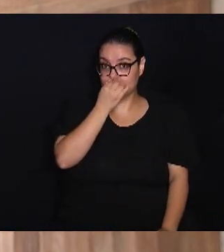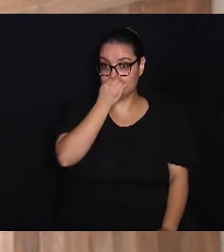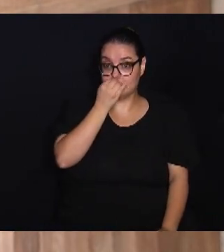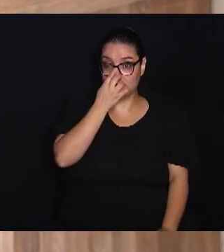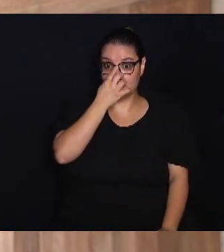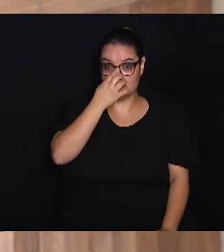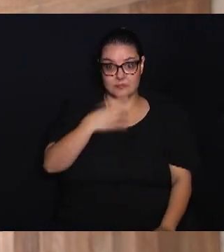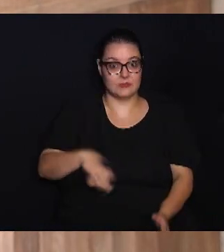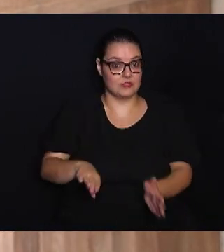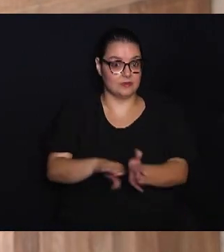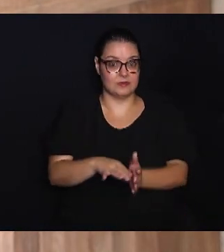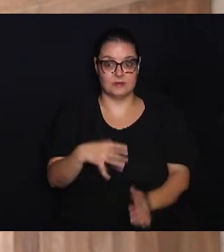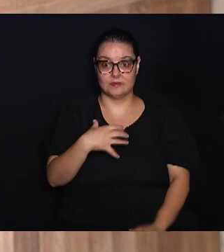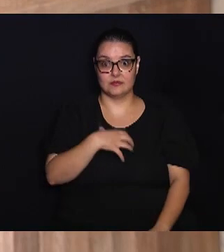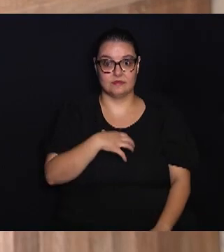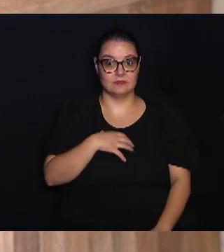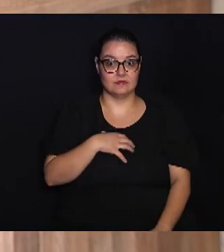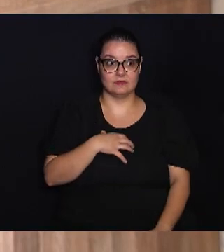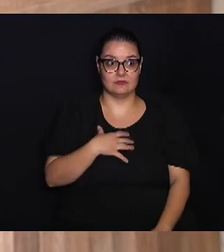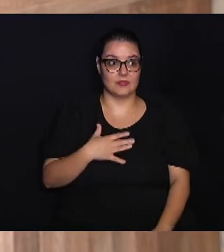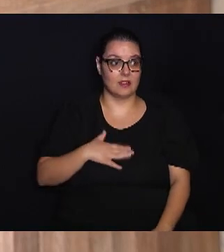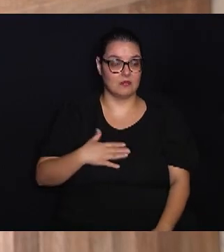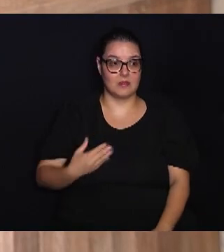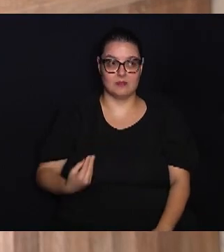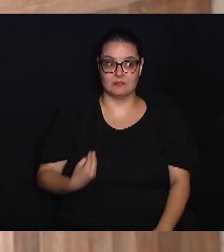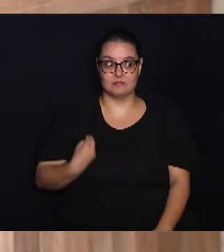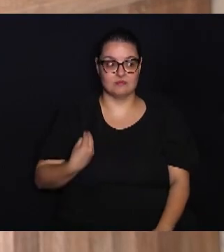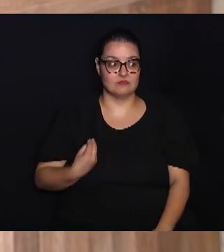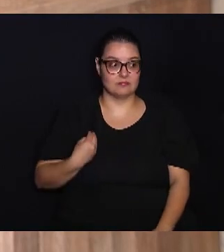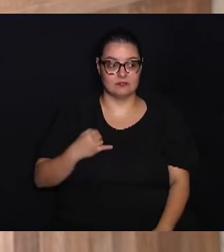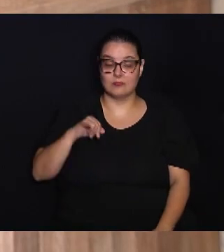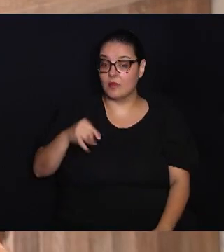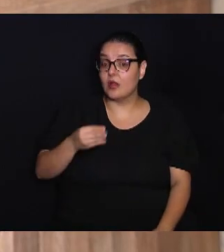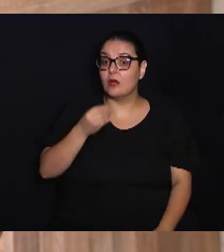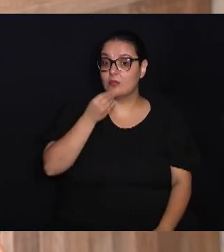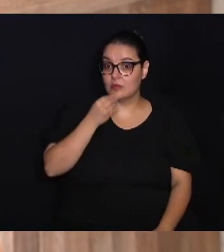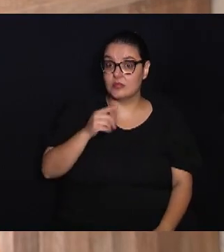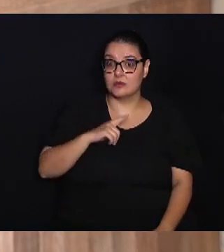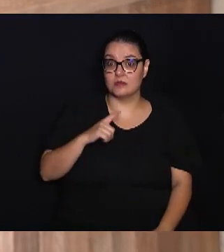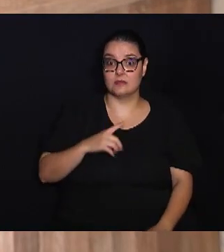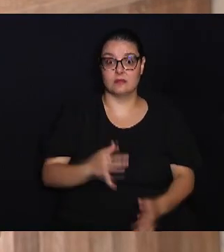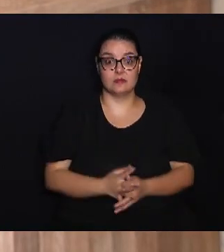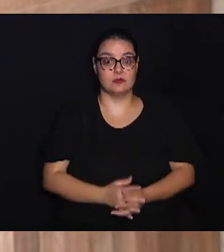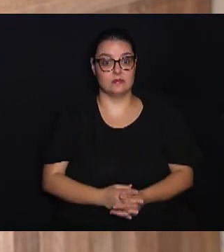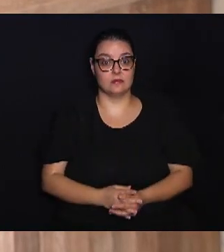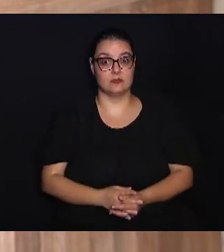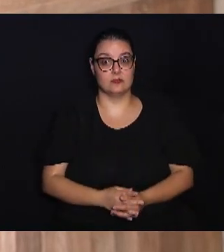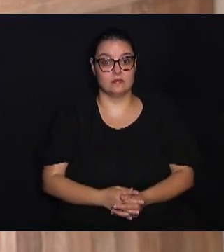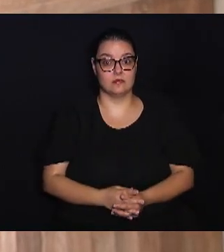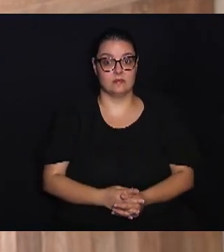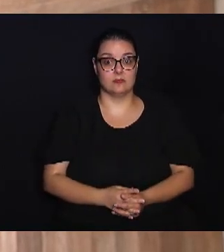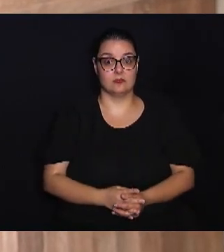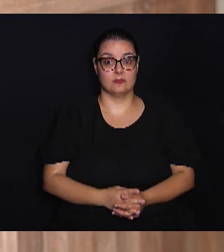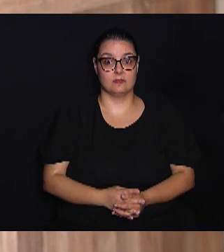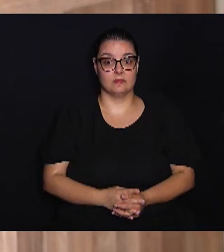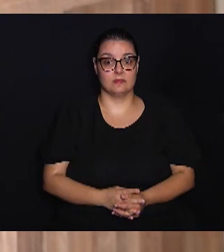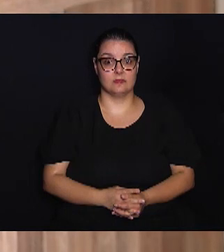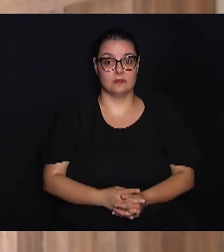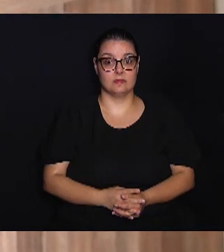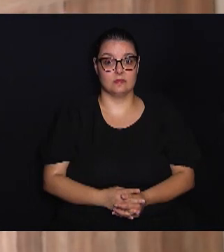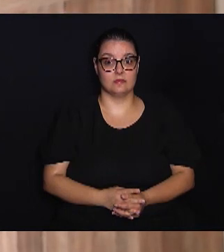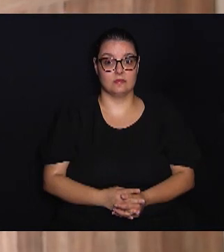uma forma assim entrou na minha vida foi uma oportunidade que eu tive trabalhando lá o qu